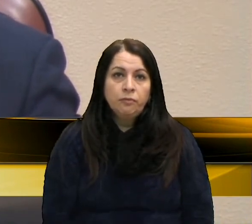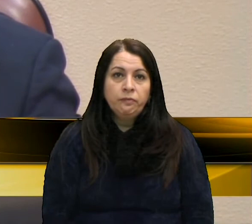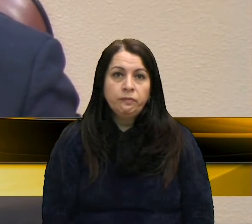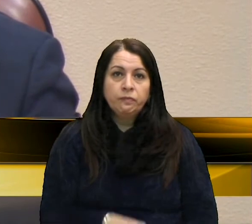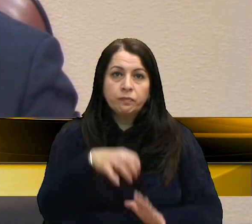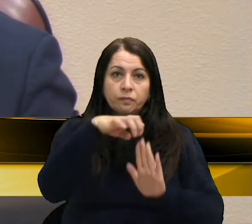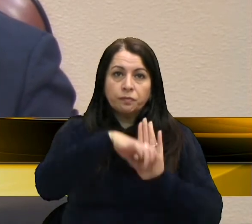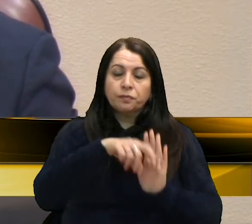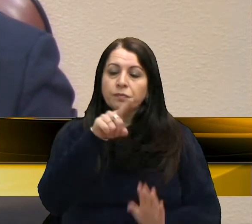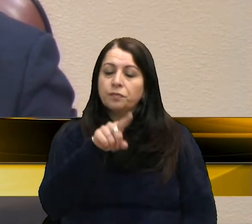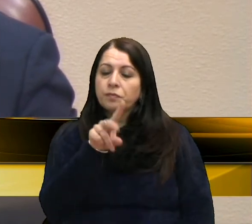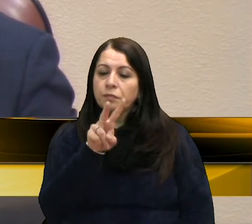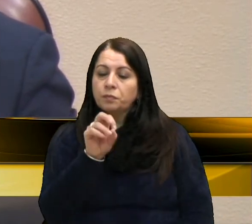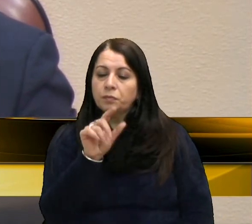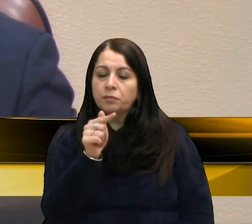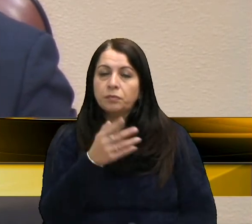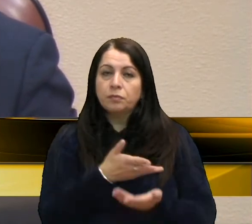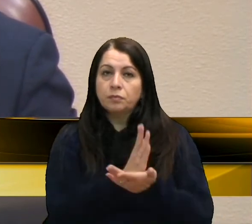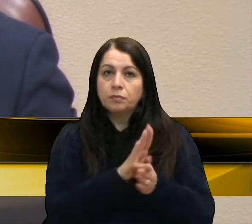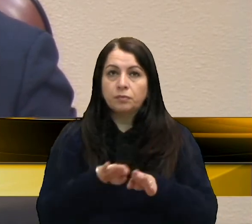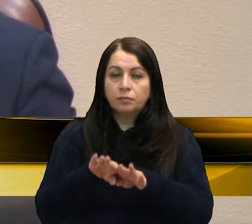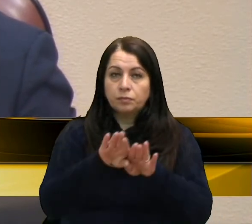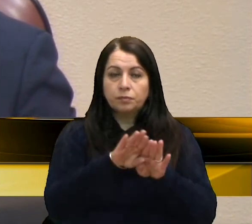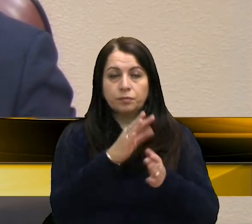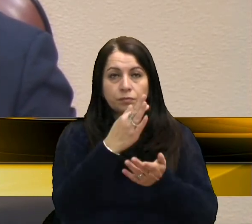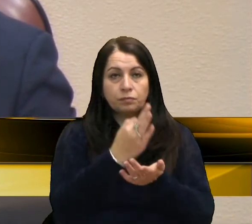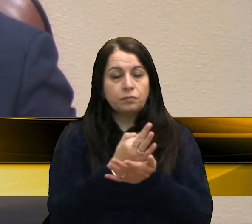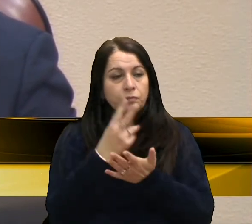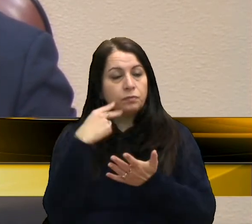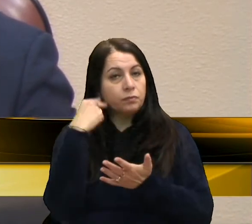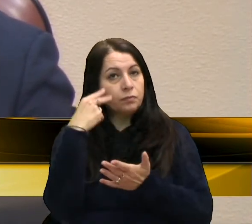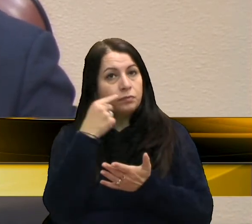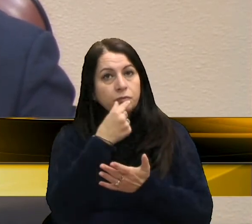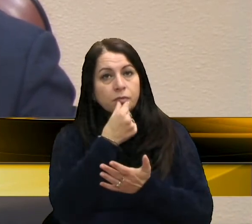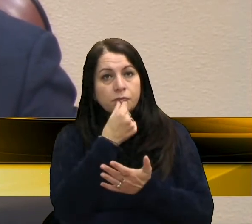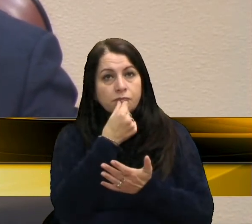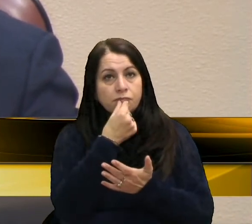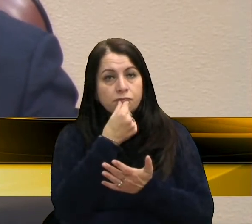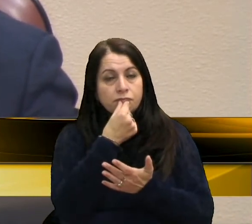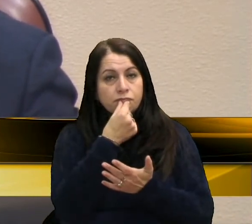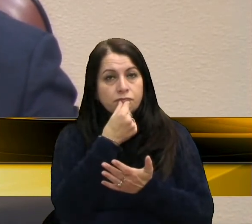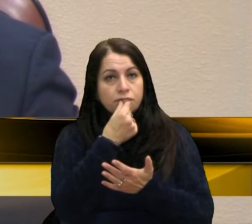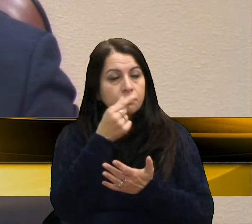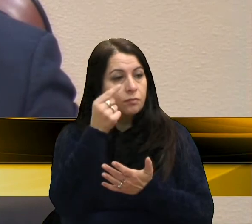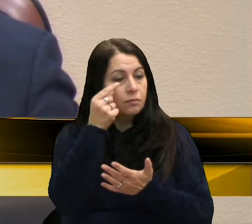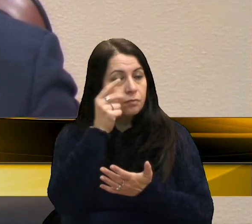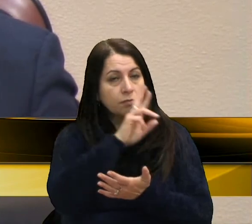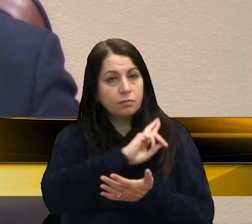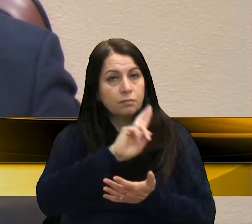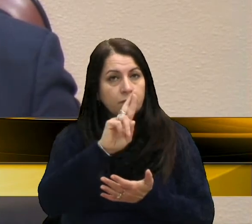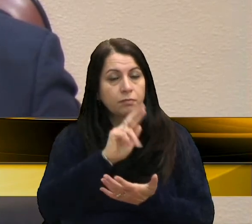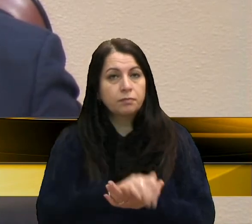Emenda 1/2017, aprovada por unanimidade, com ausência do vereador Rodrigo Beltrão, vereador Paulo Périco em representação.